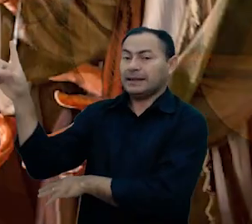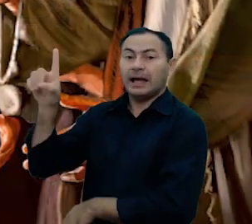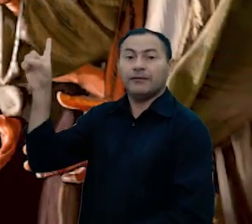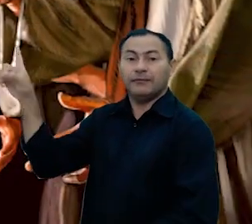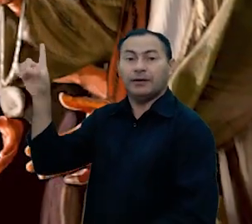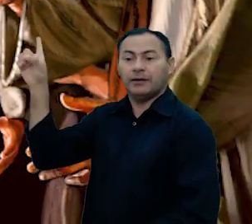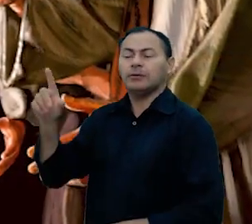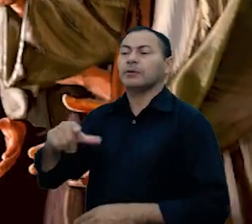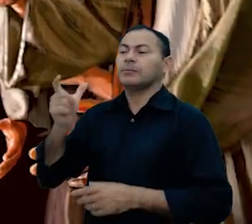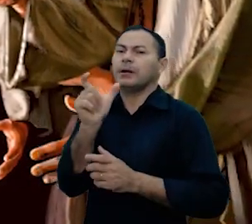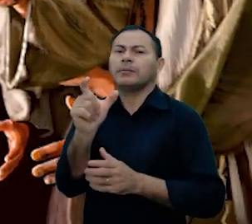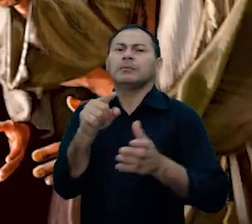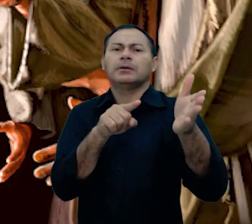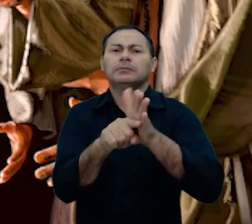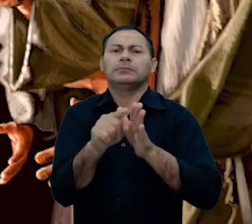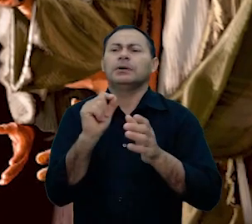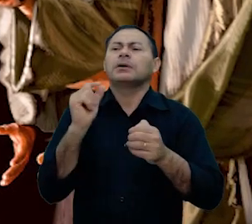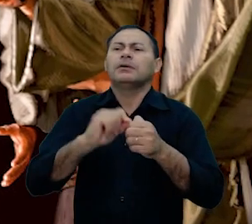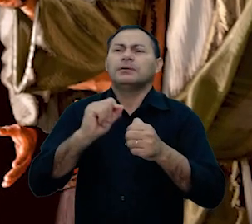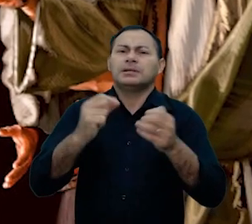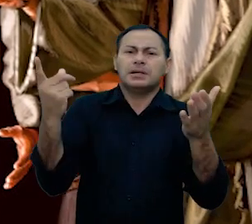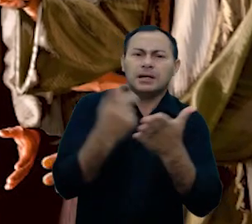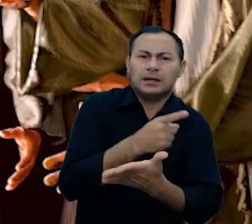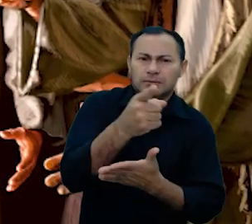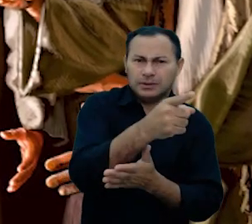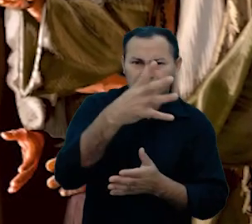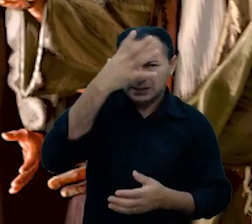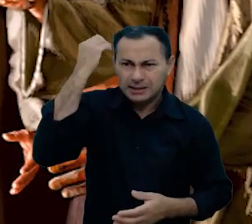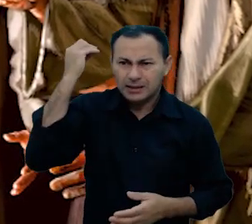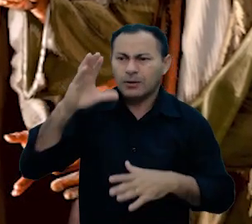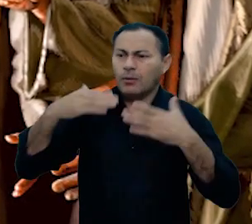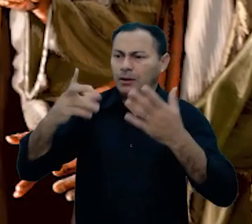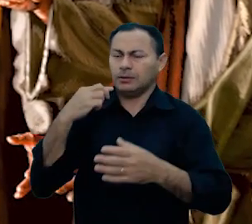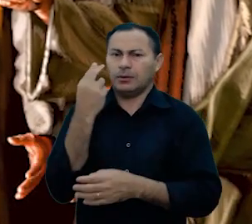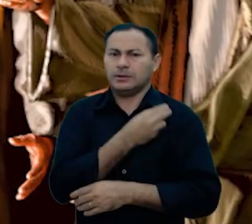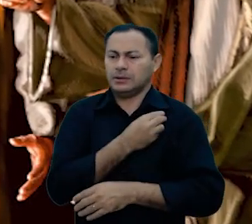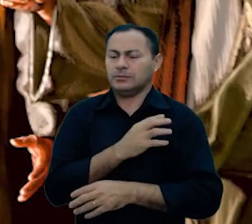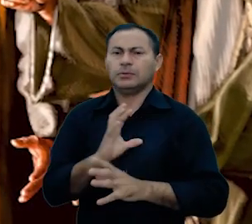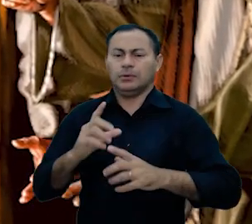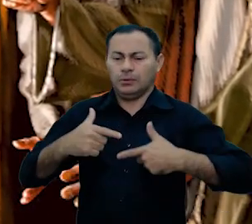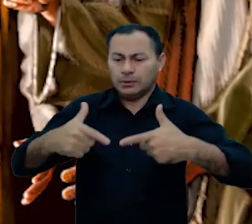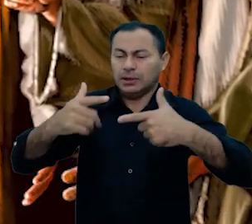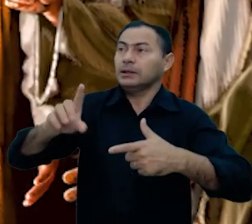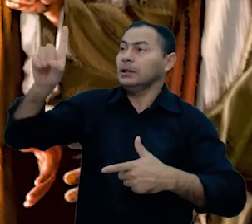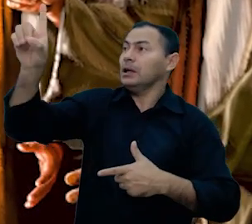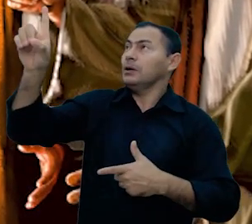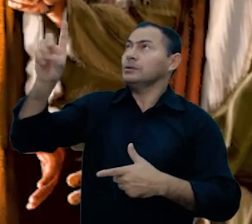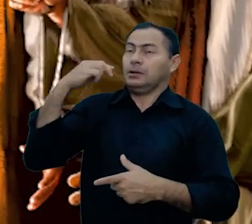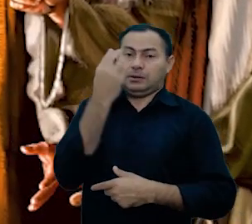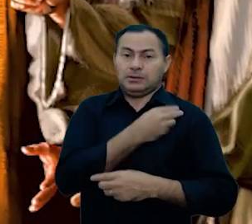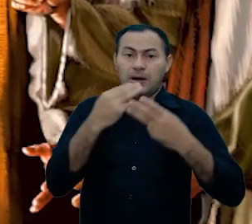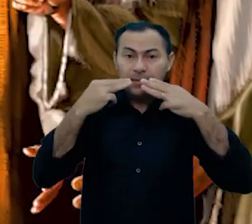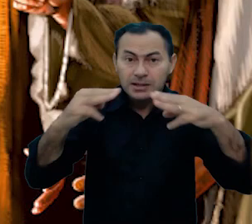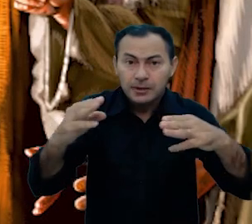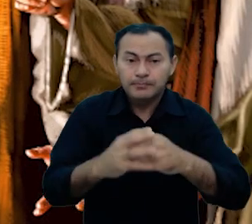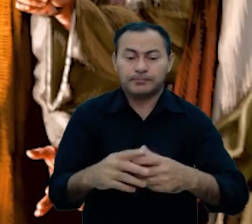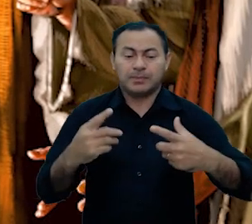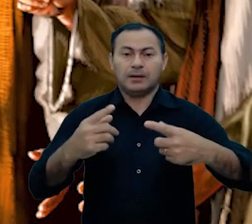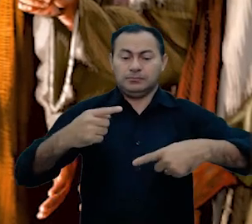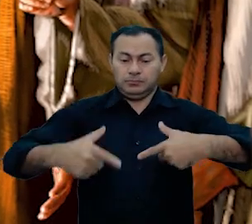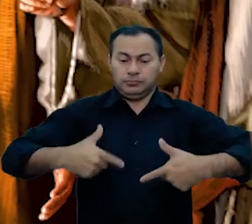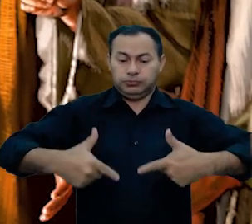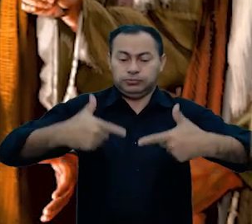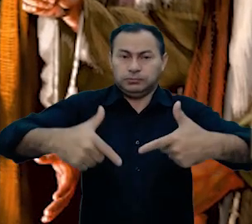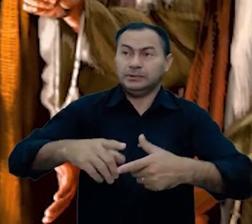outras palavras, perguntou, o que eu fiz de errado? Vocês esqueceram qual é a nossa causa? Deus é a nossa causa e a batalha é do